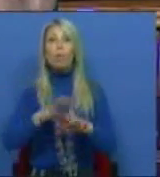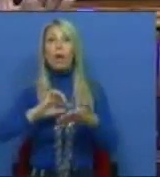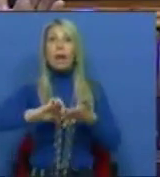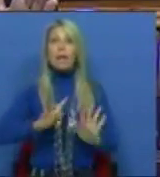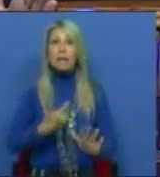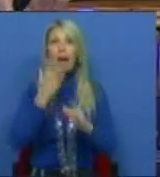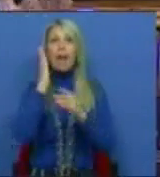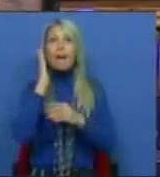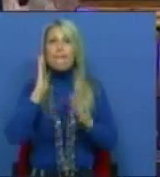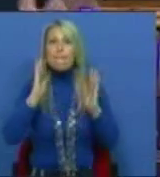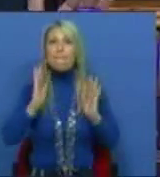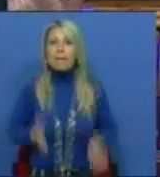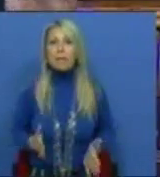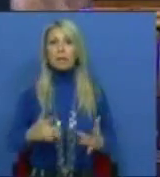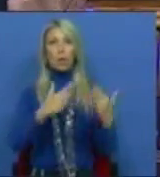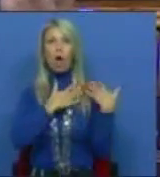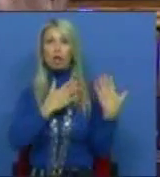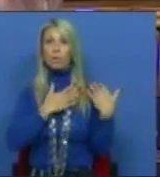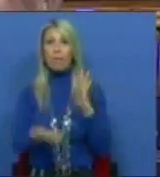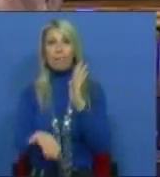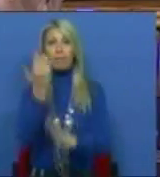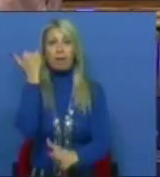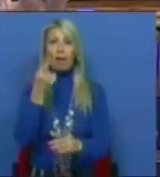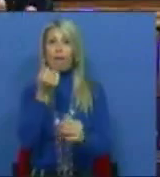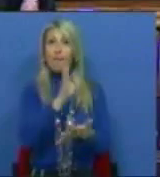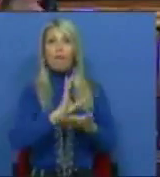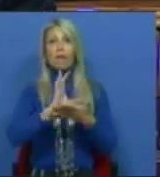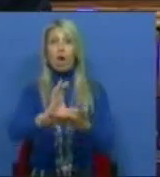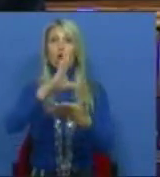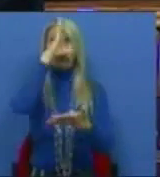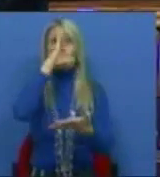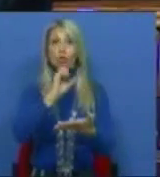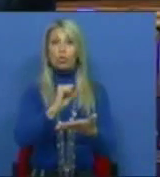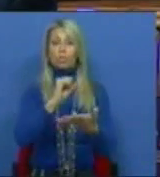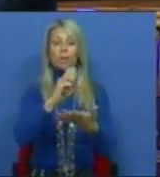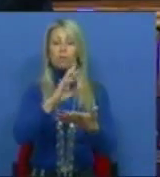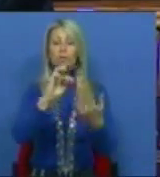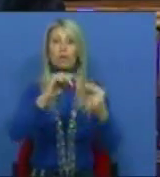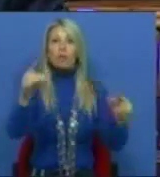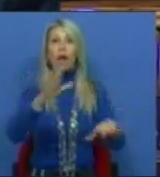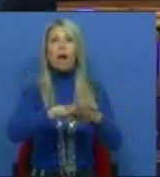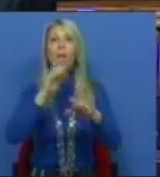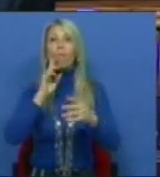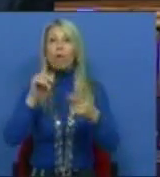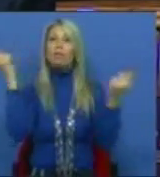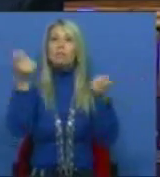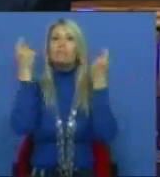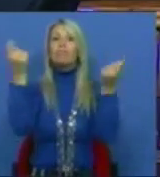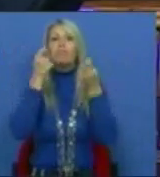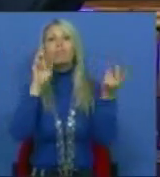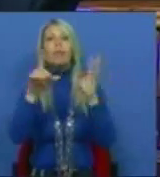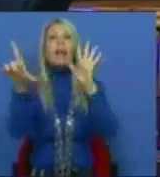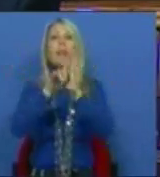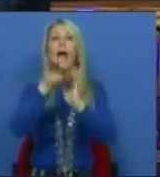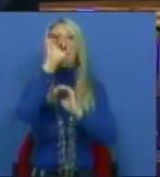de cruzar esta desresponsabilização financeira dos autarcas com o anúncio da mudança da lei eleitoral para as autarquias e